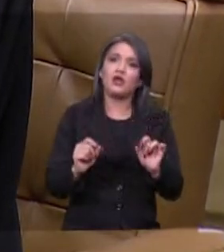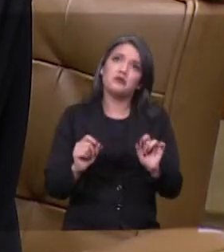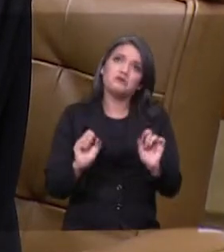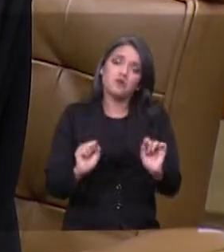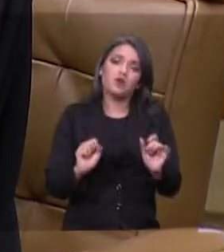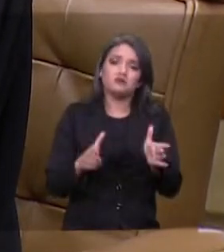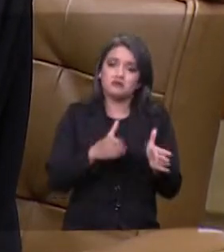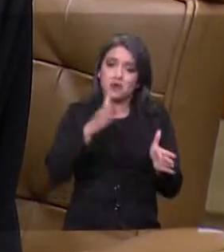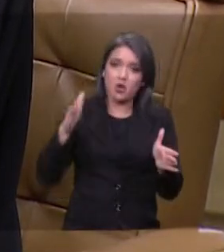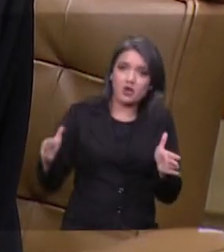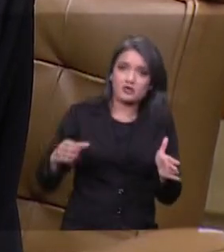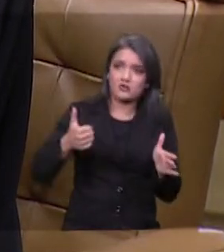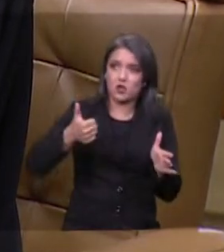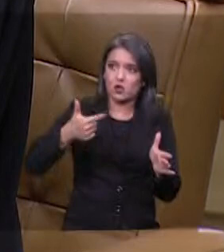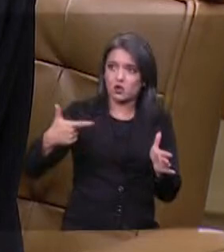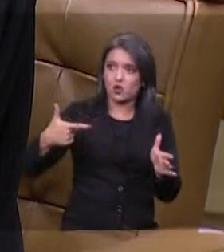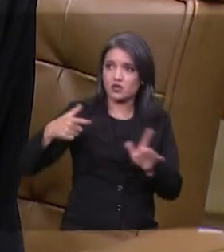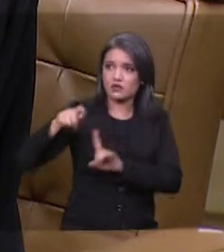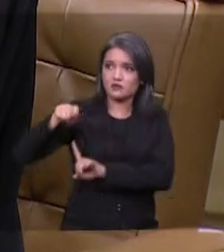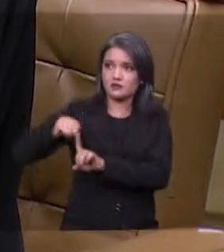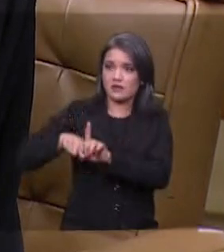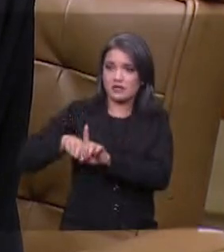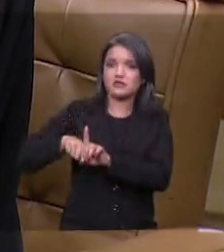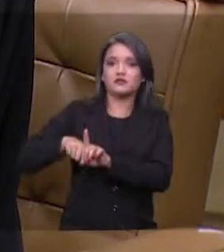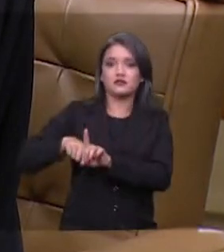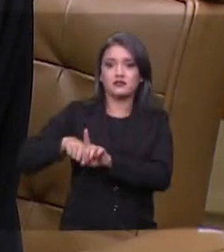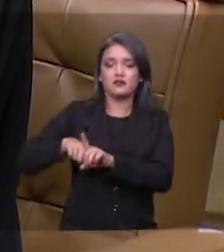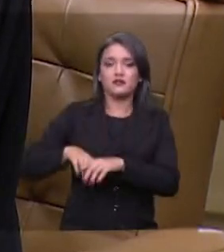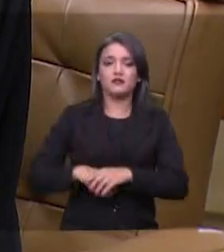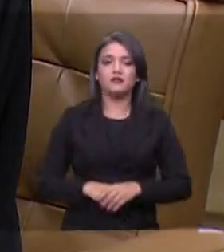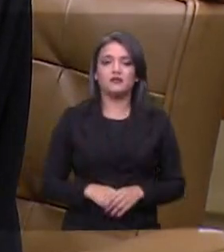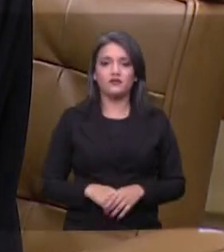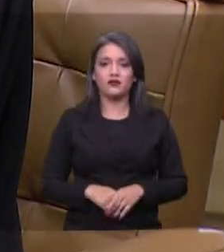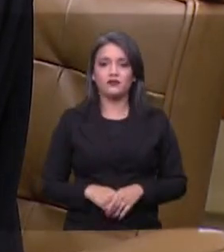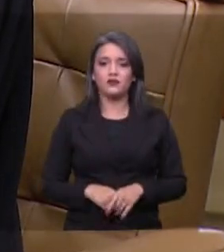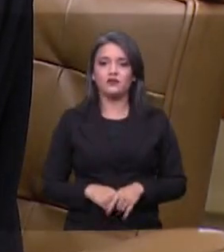prorrogação por outros 12 meses de forma fundamentada.